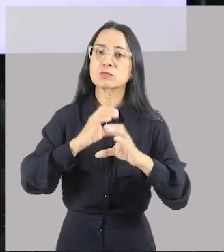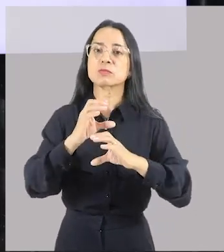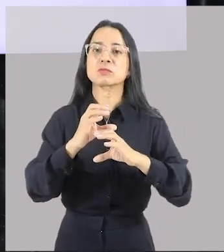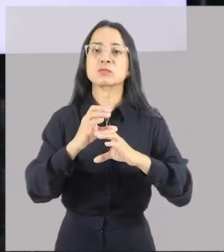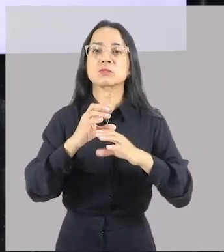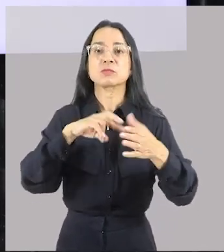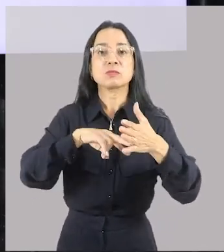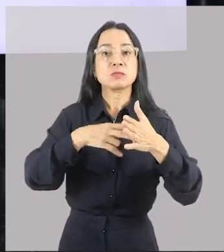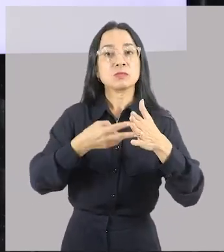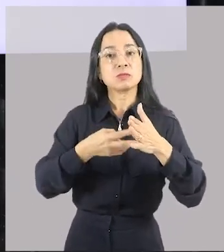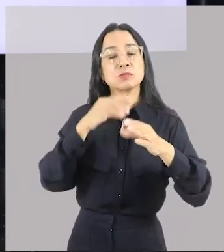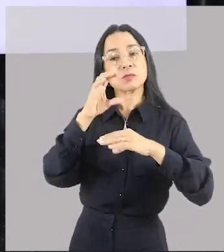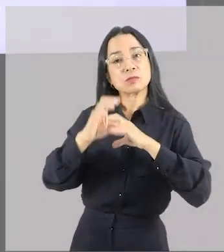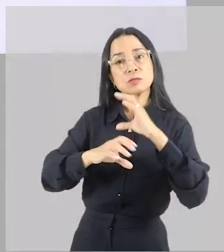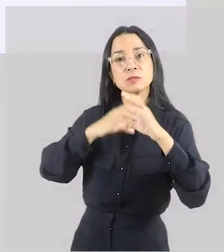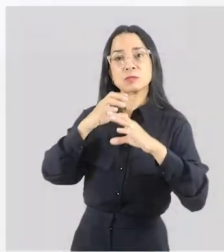pobreza.